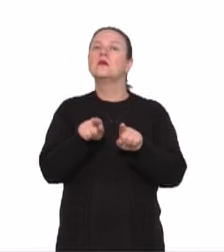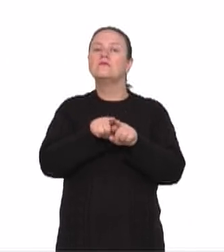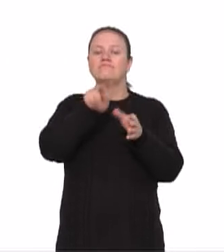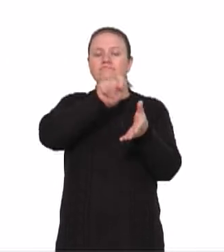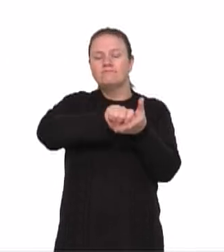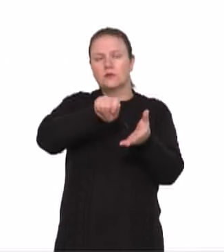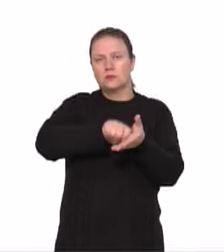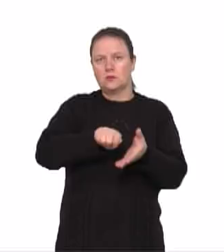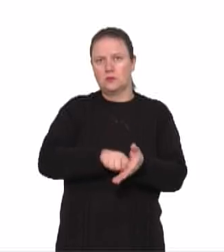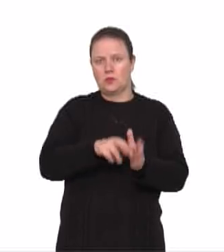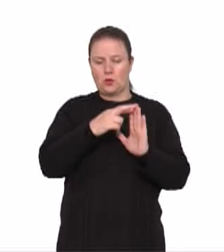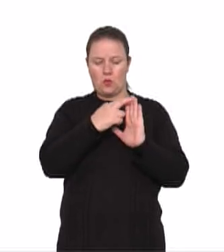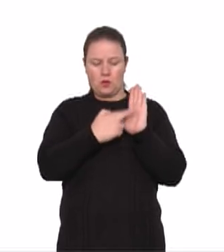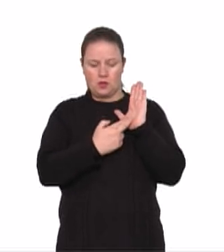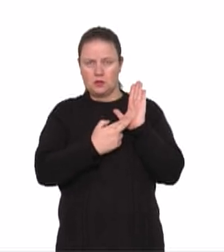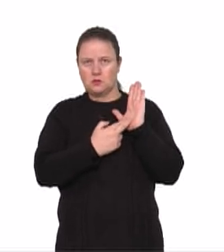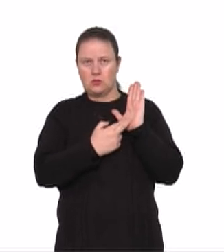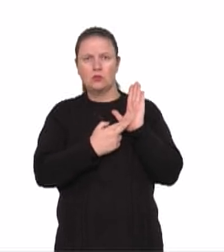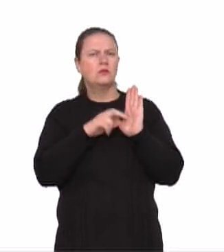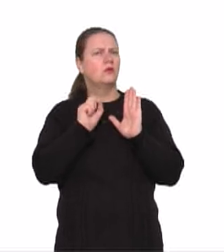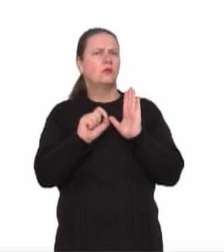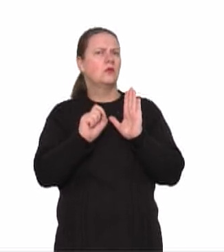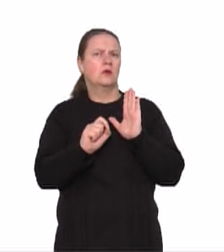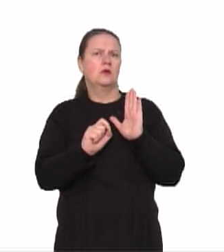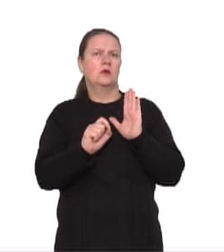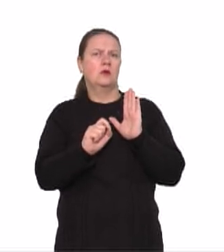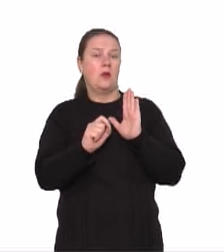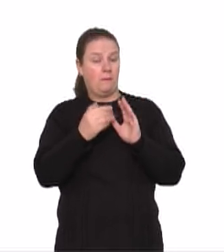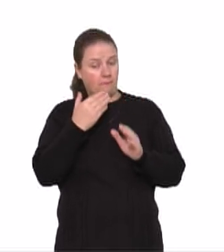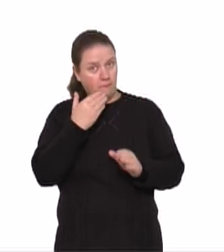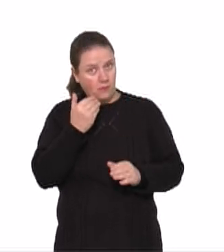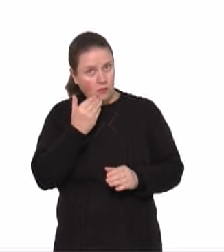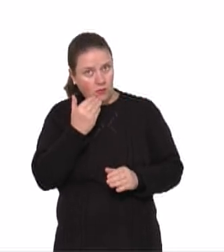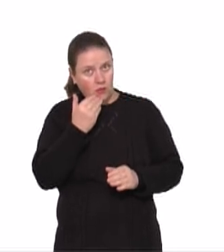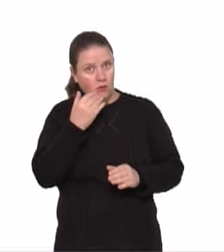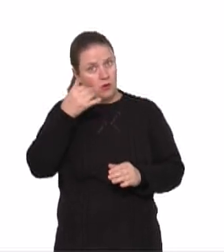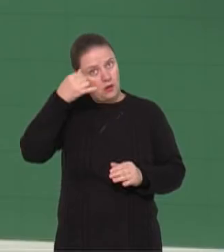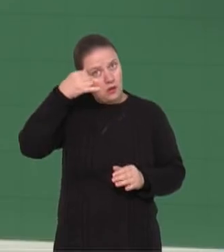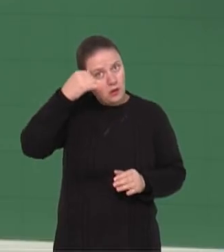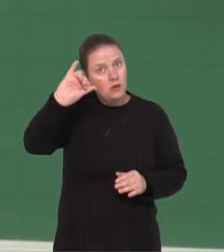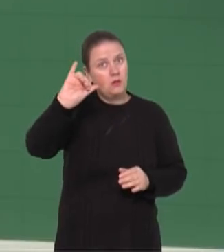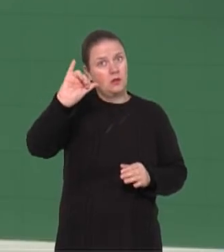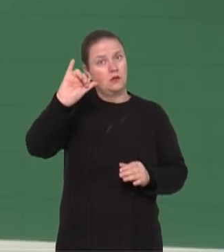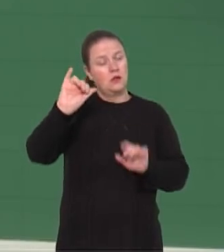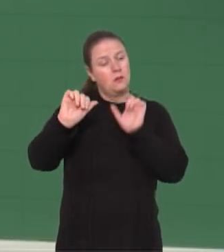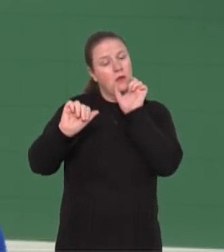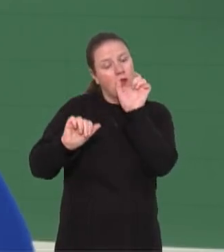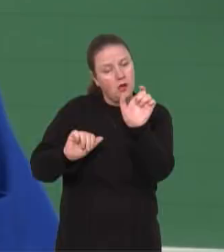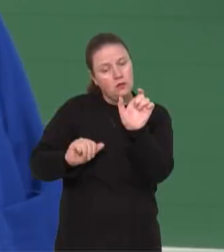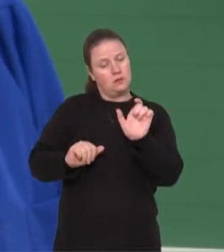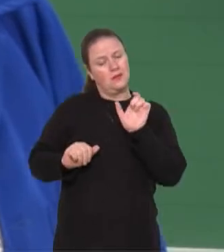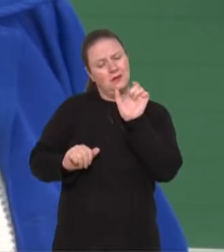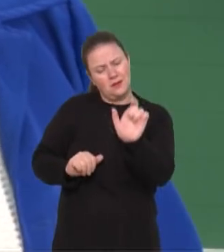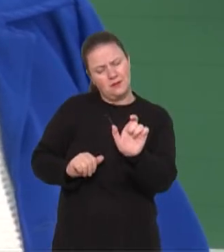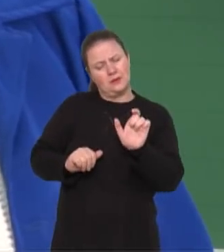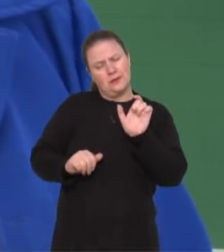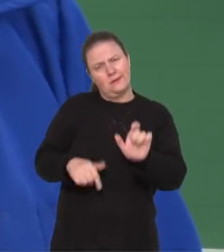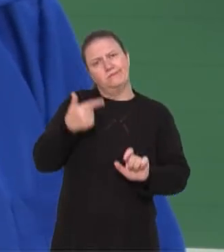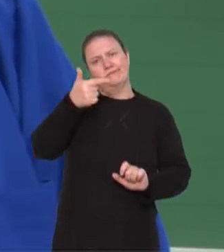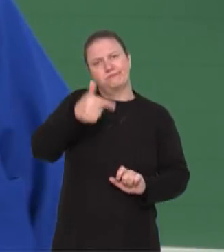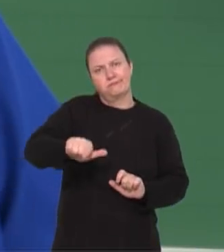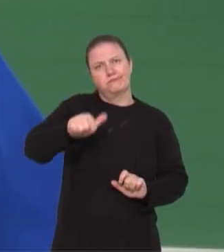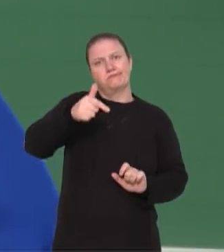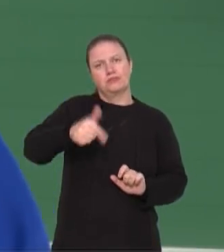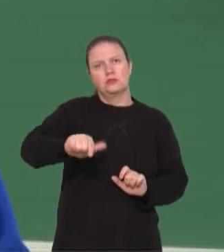texto numa redação, é sempre aconselhável que nós devemos evitar de ficar repetindo palavras no texto. Isso